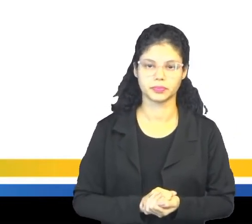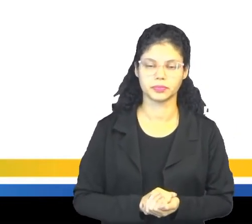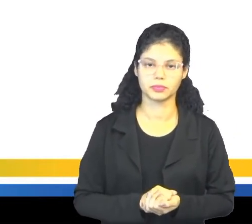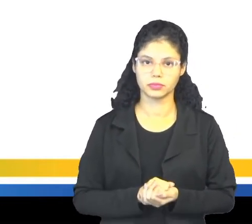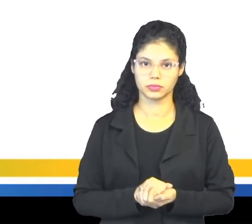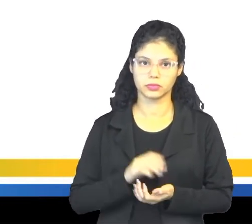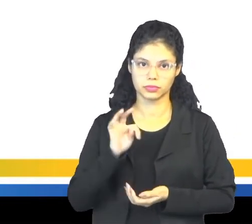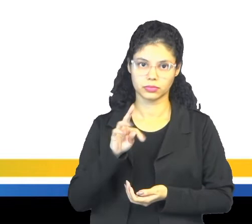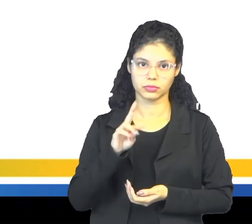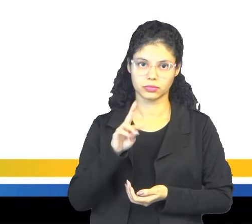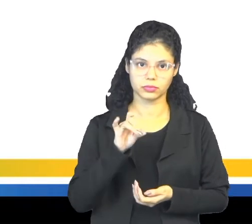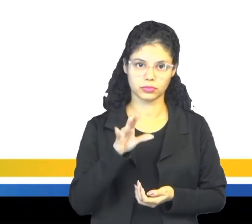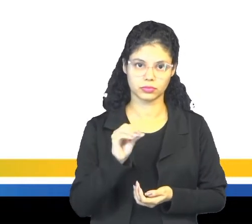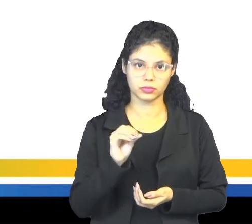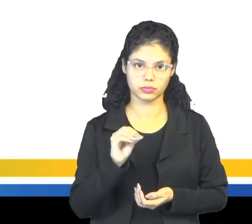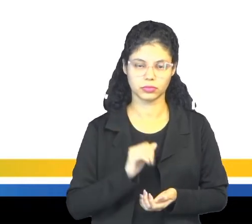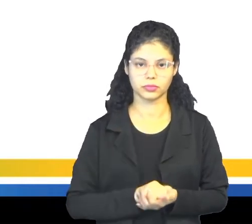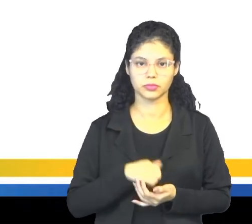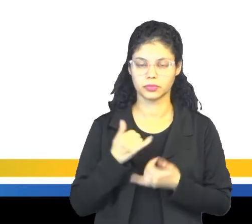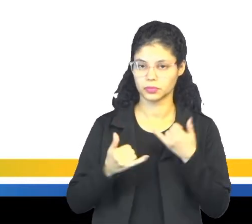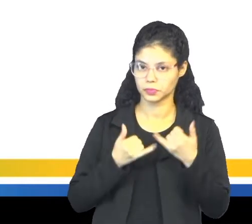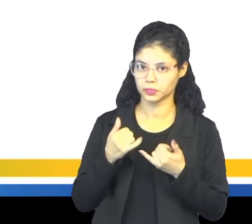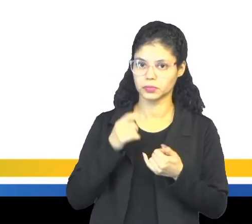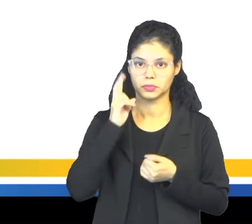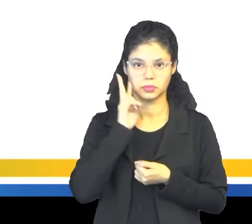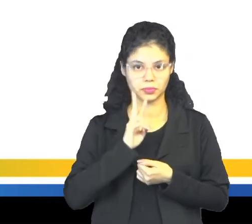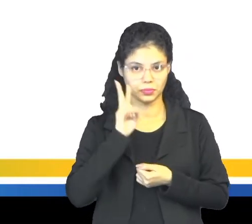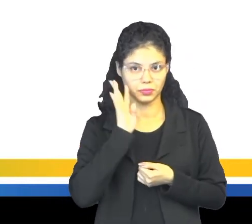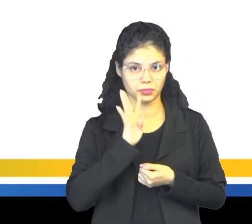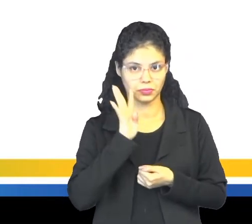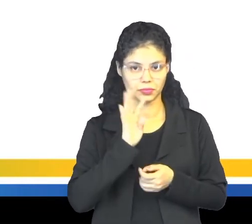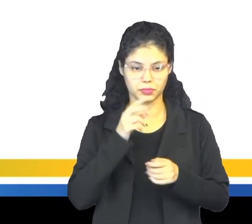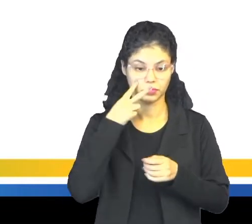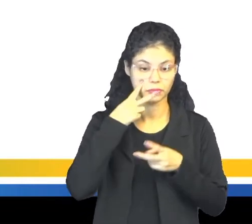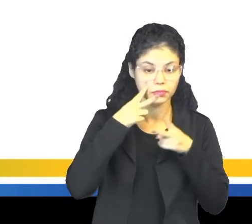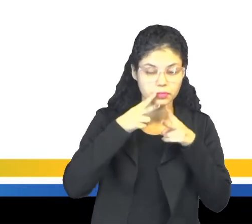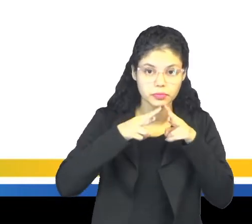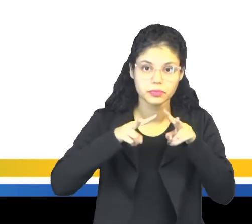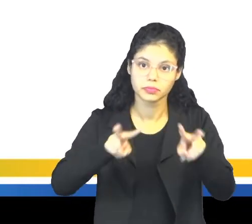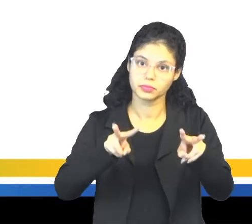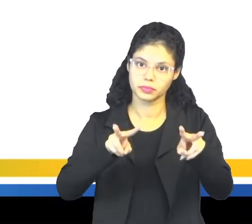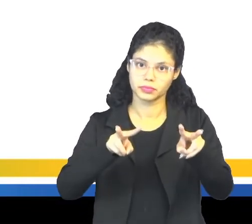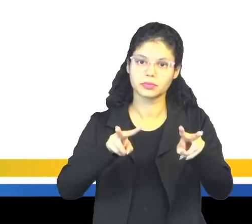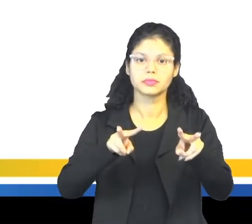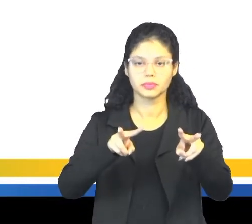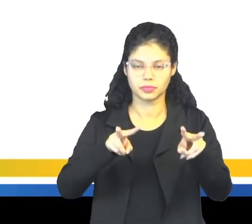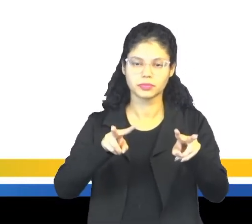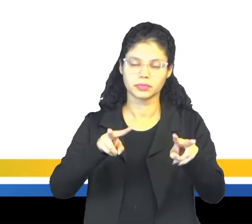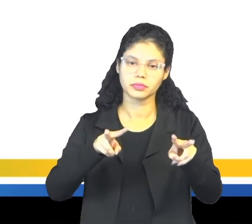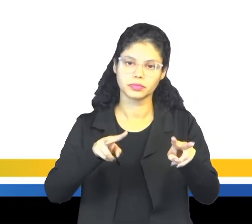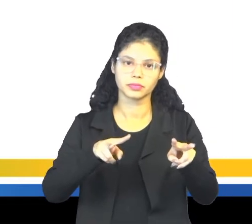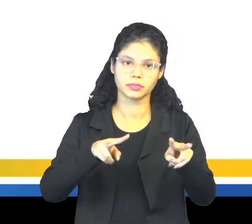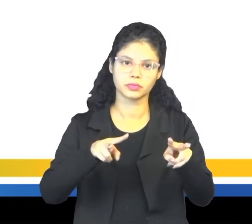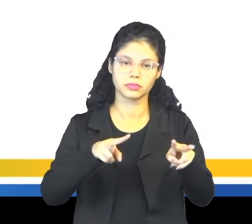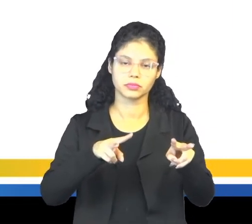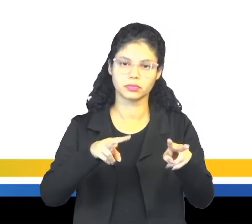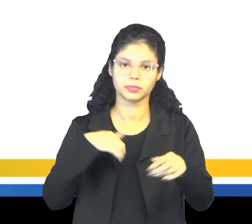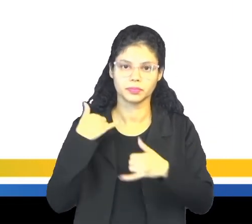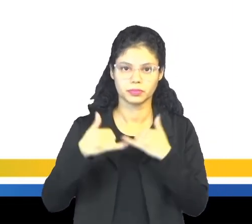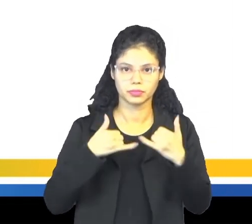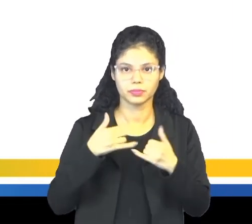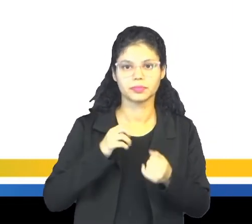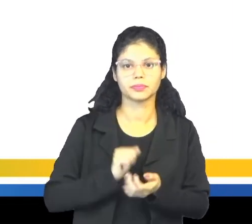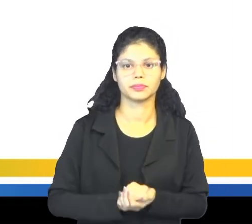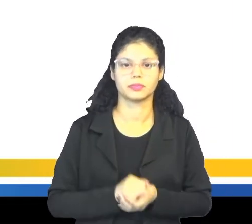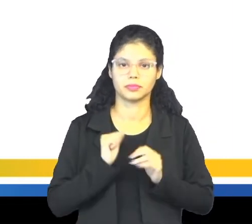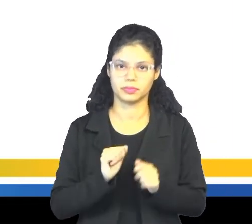o taumatrópio, né? Um jogo óptico de ilusão de óptica aí para a gente brincar.